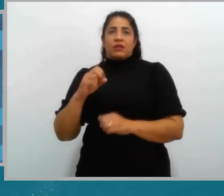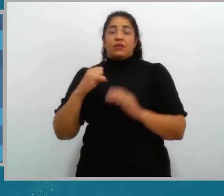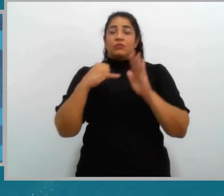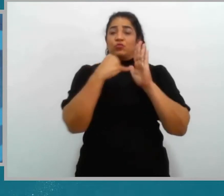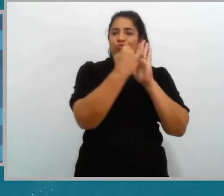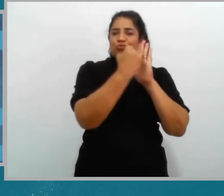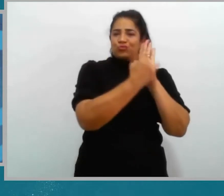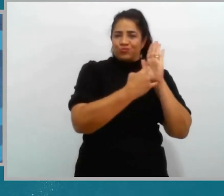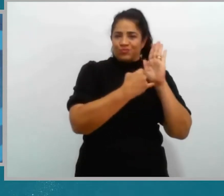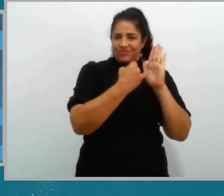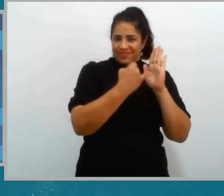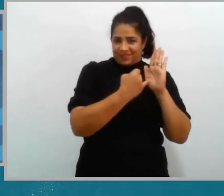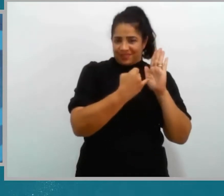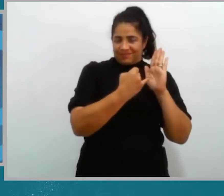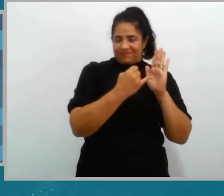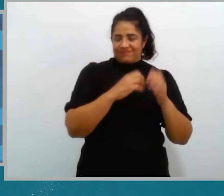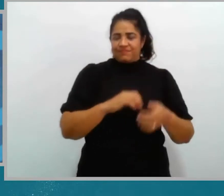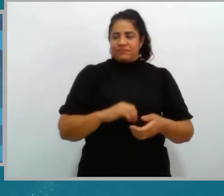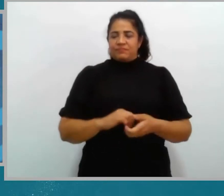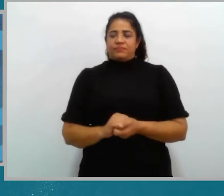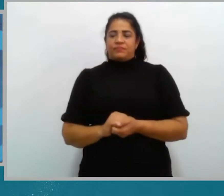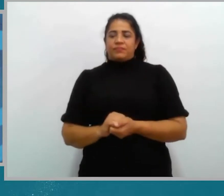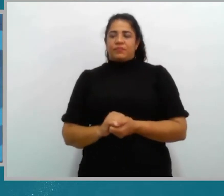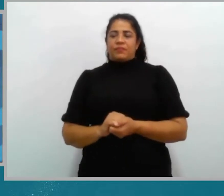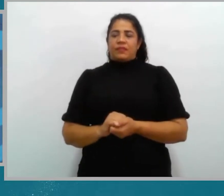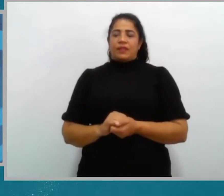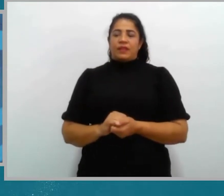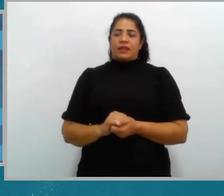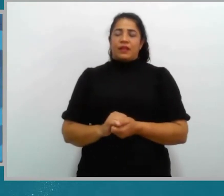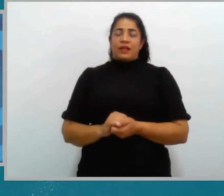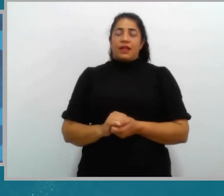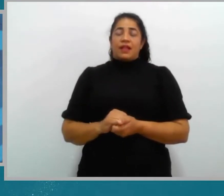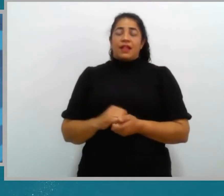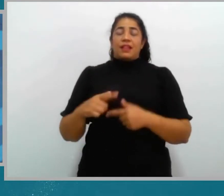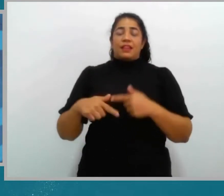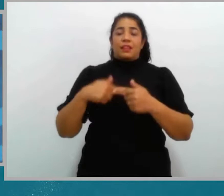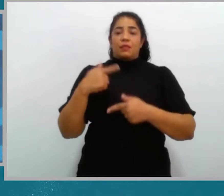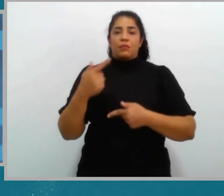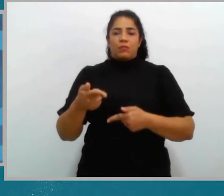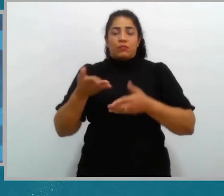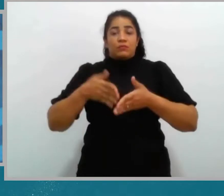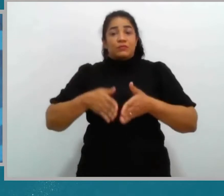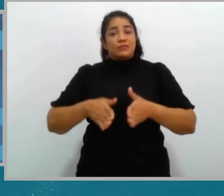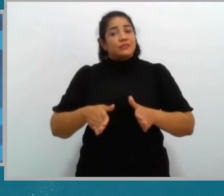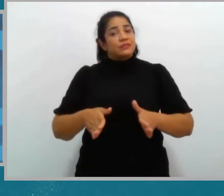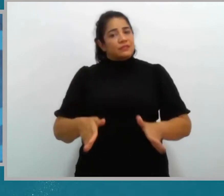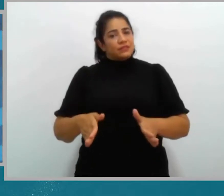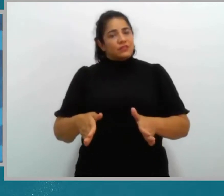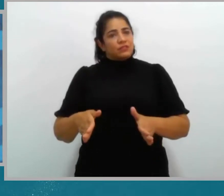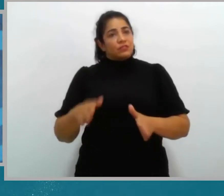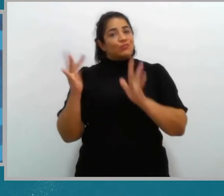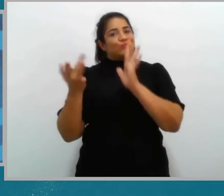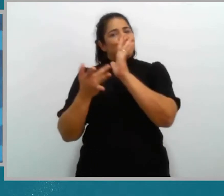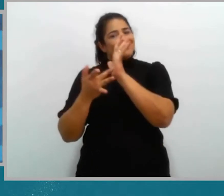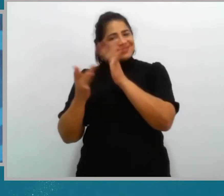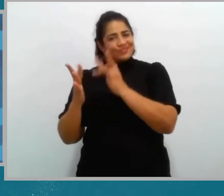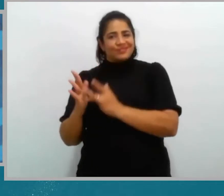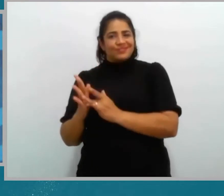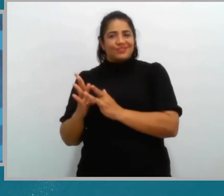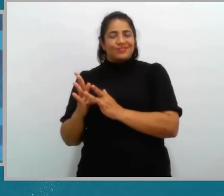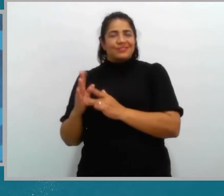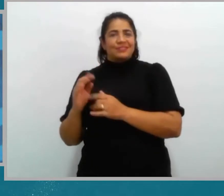judeus e o rei do reino dos céus, nasceu de Maria. E a Maria